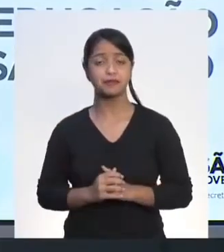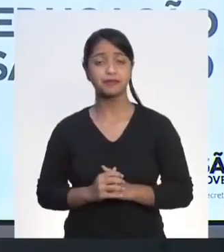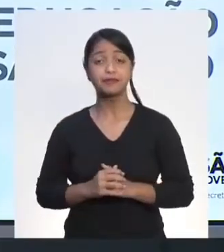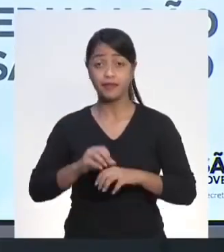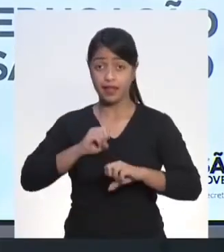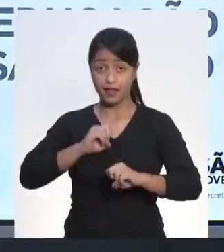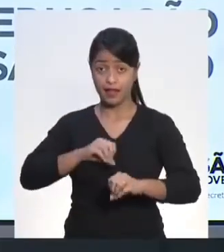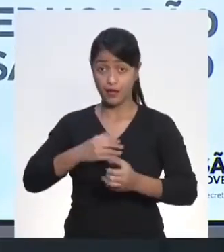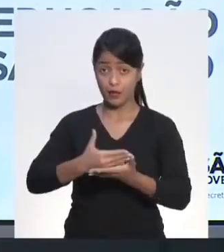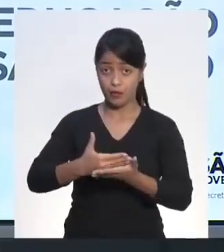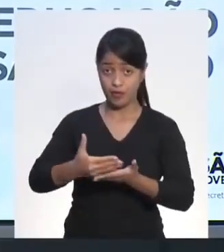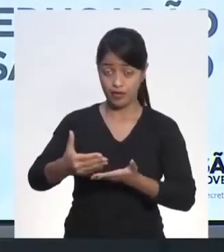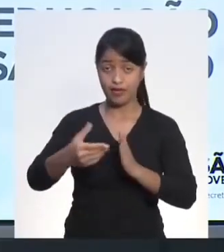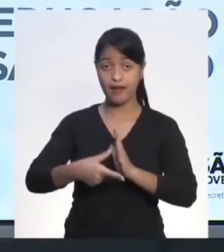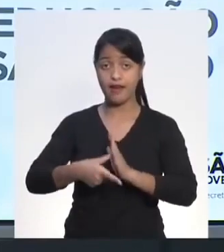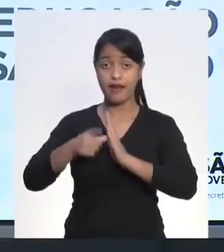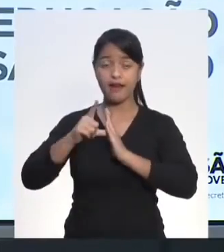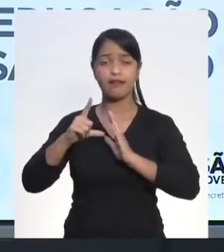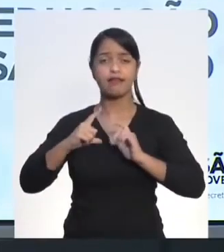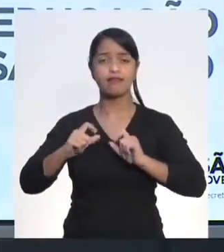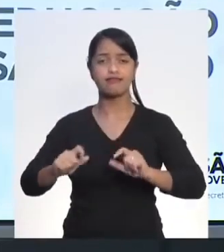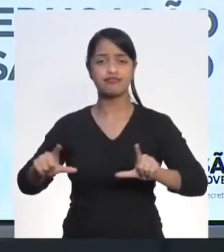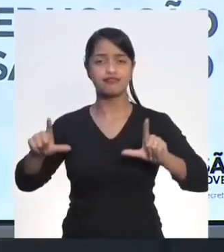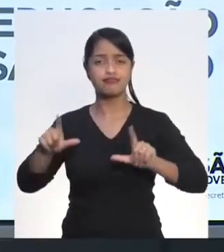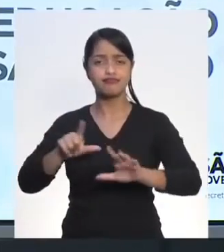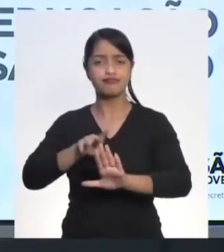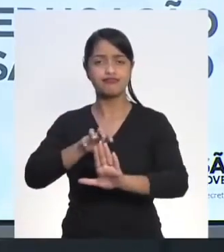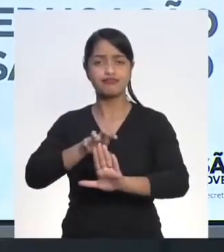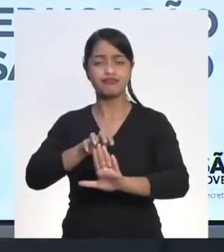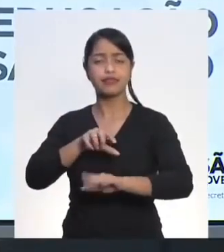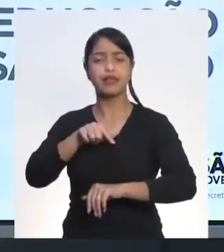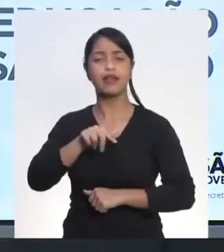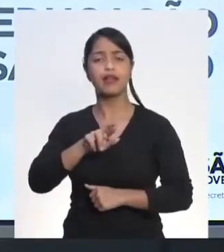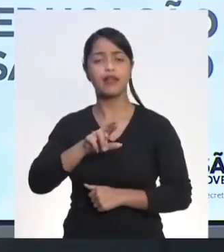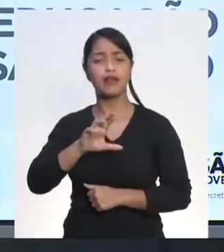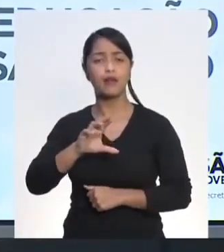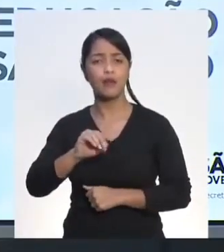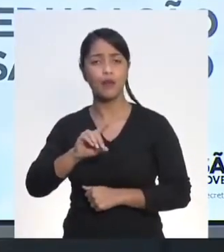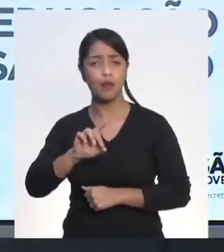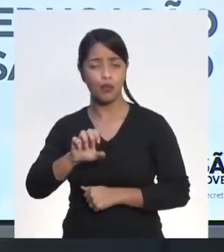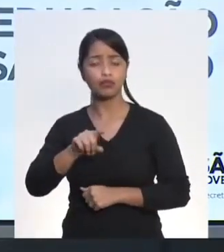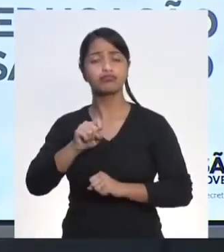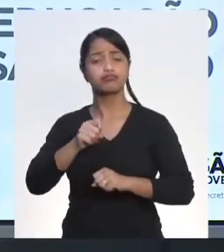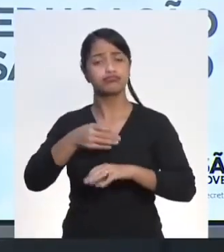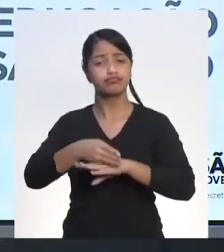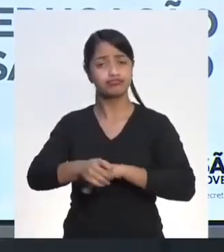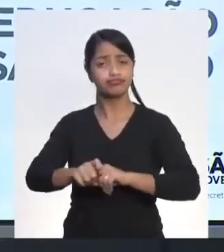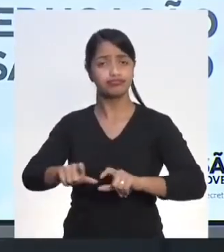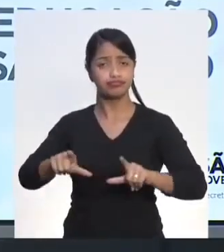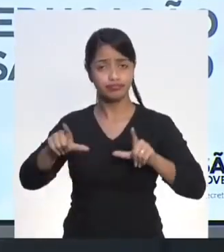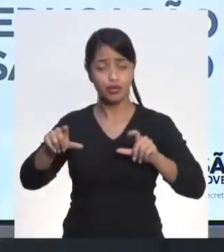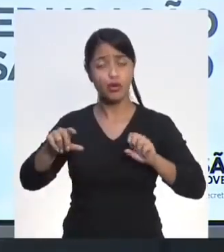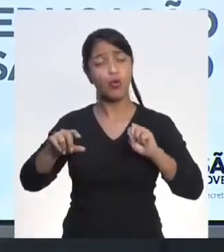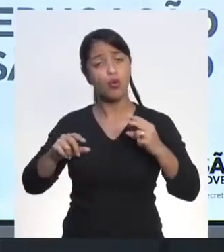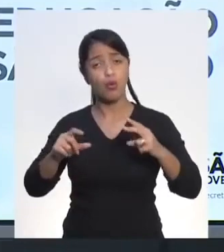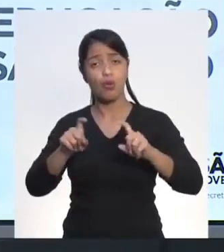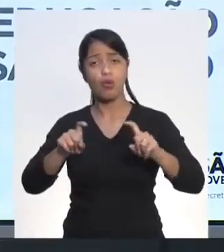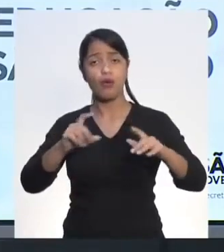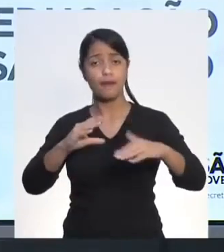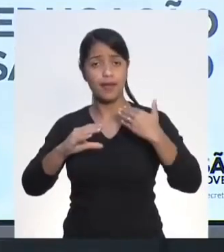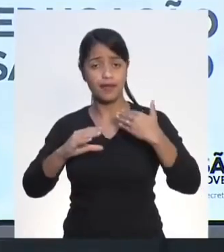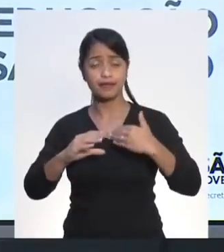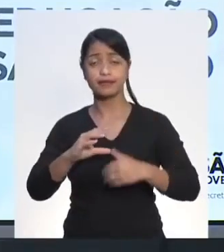QR Code, o link, acesse lá por ele, ou, se você precisar, professor, entre em contato com o nosso e-mail. O